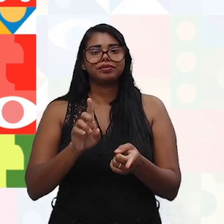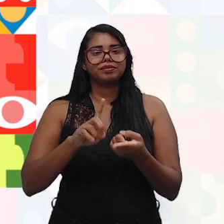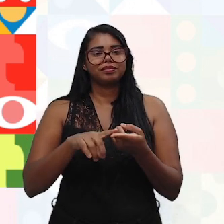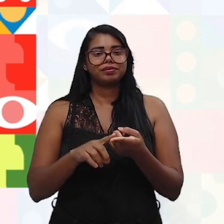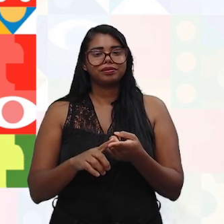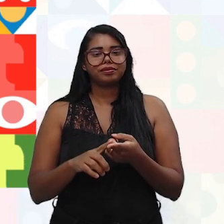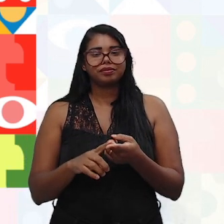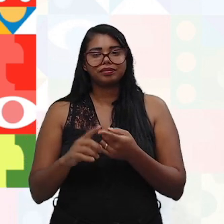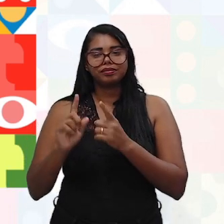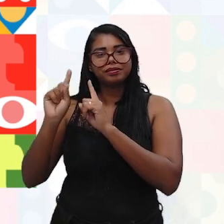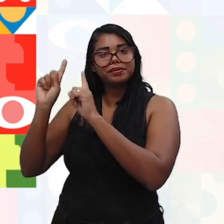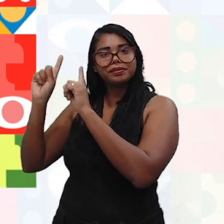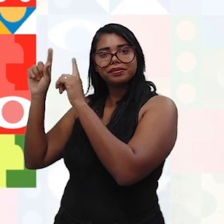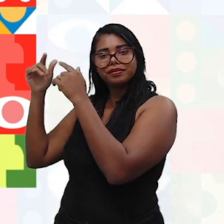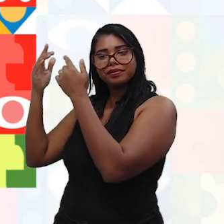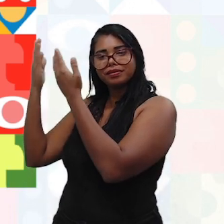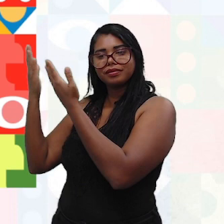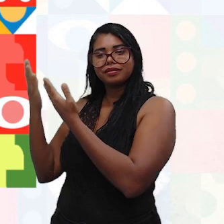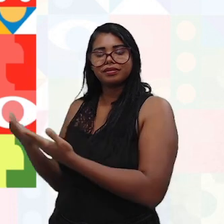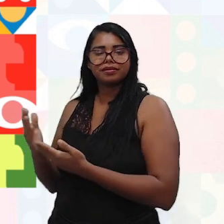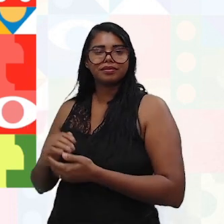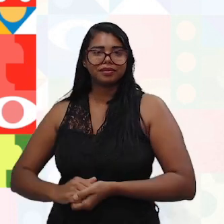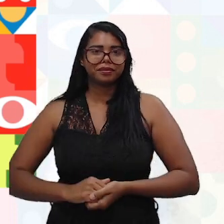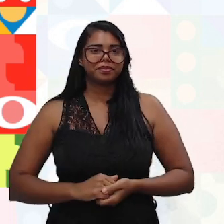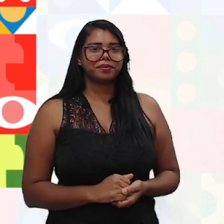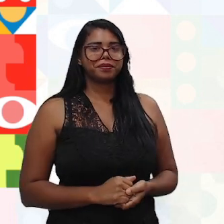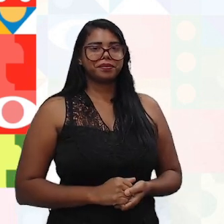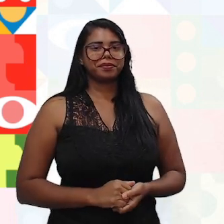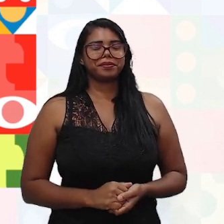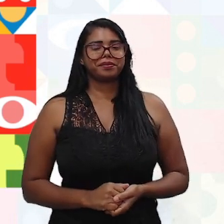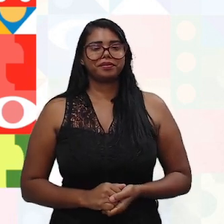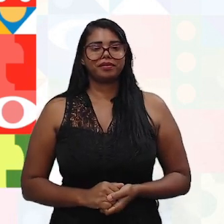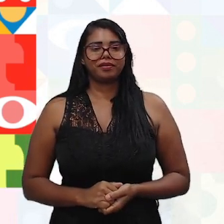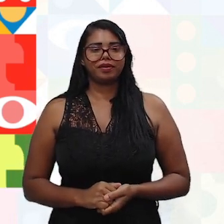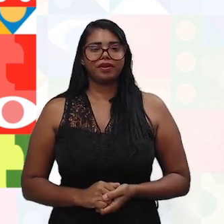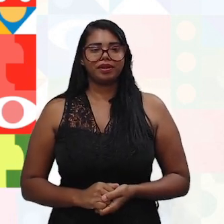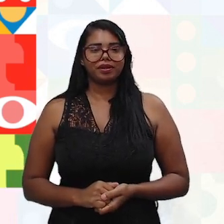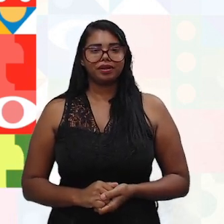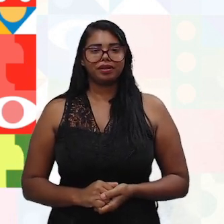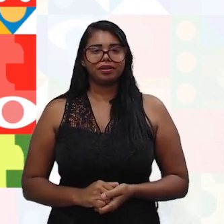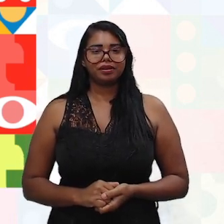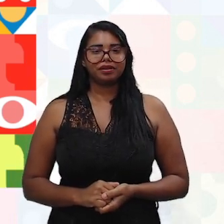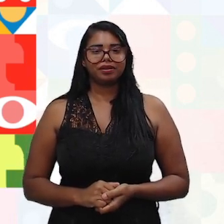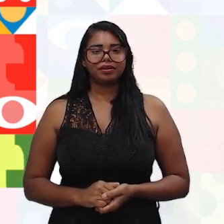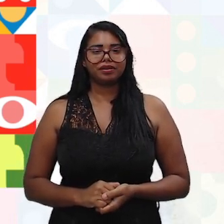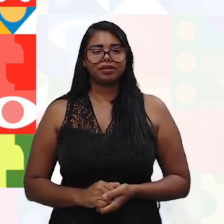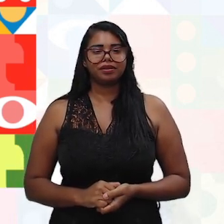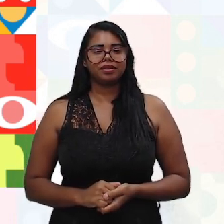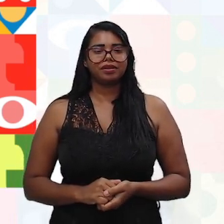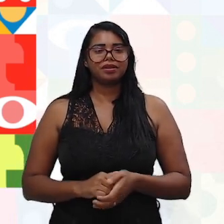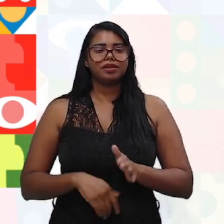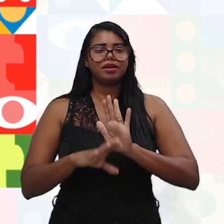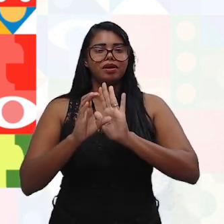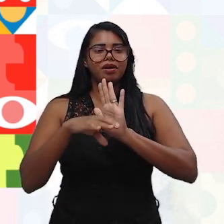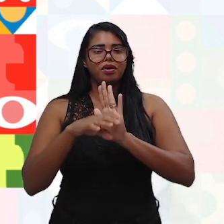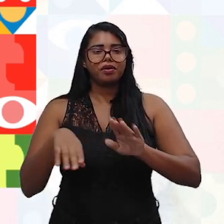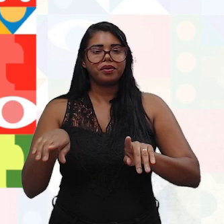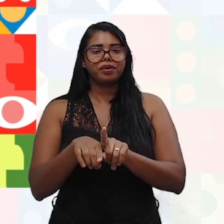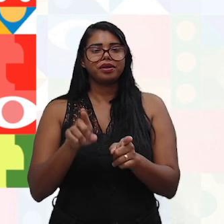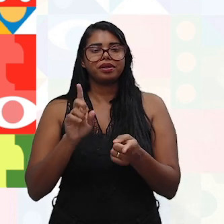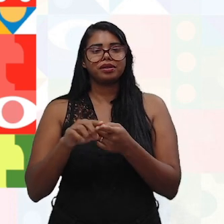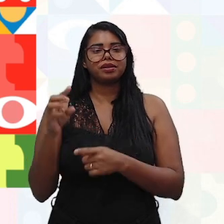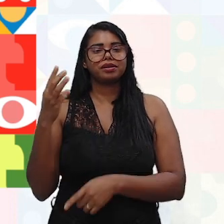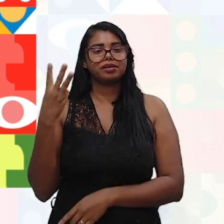vai ver? A Casares, ela deu um jeito de conceituar esses